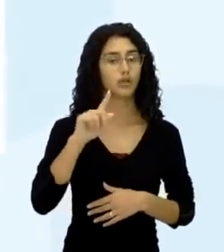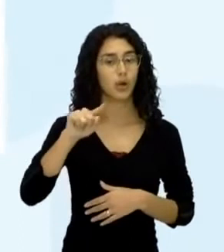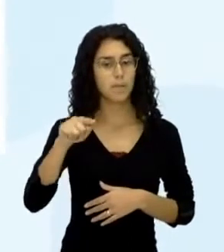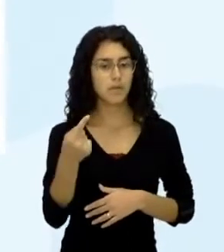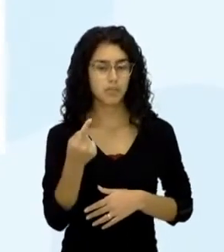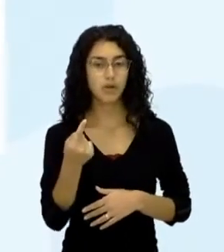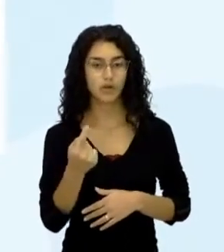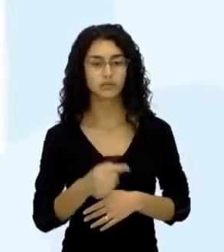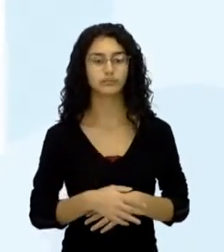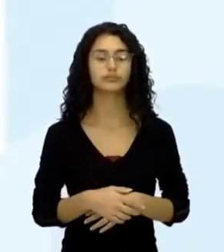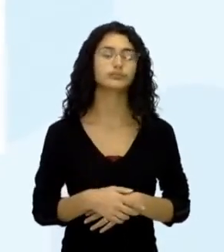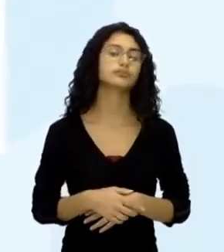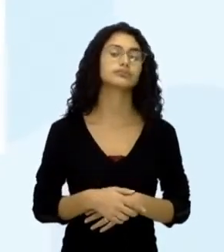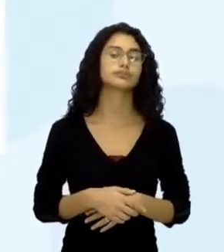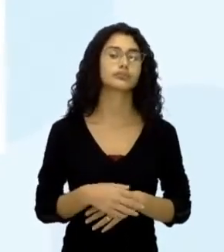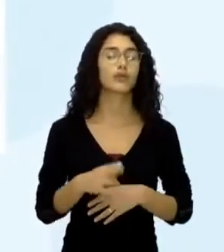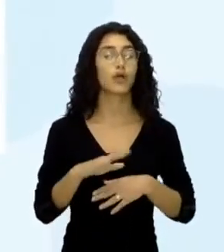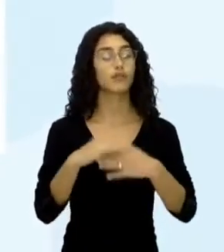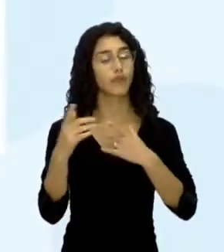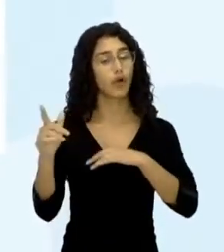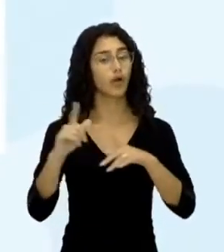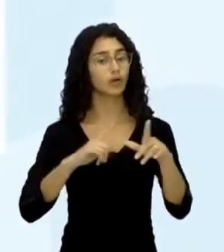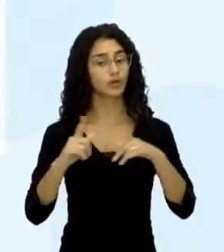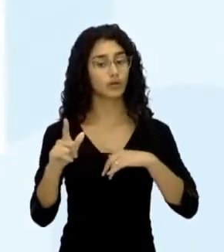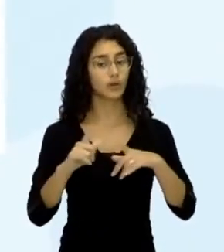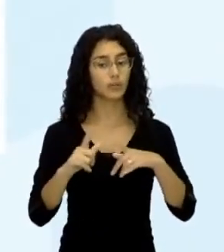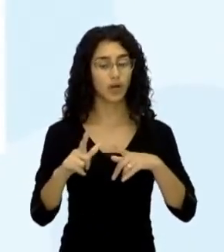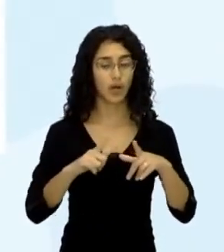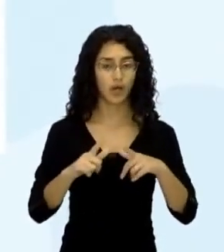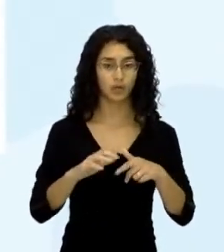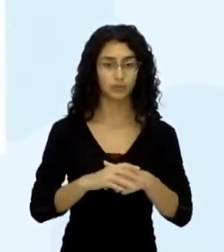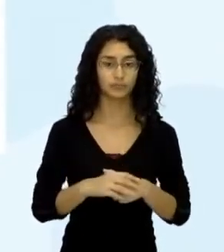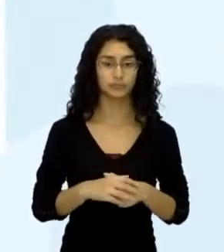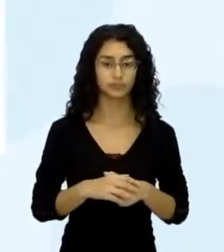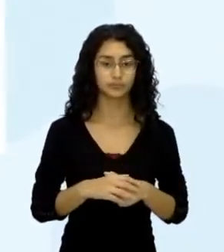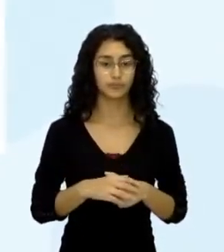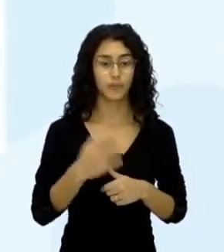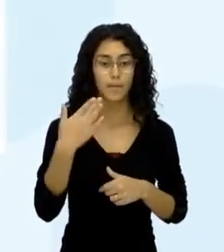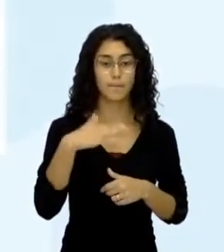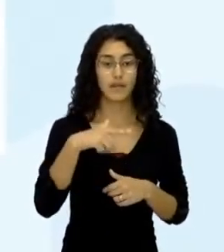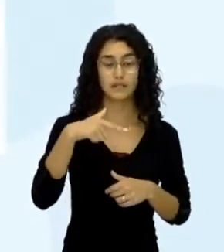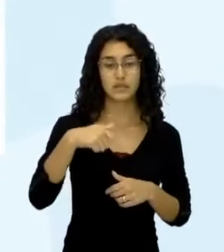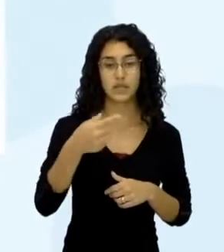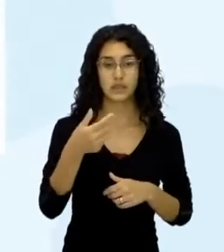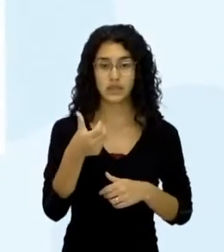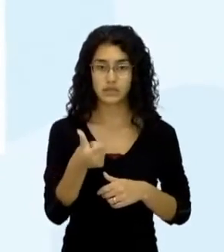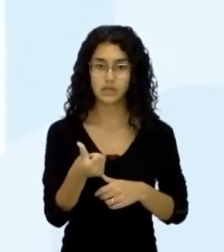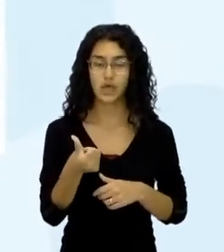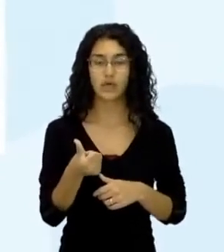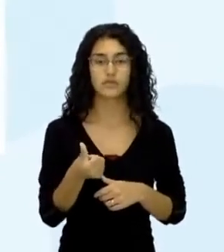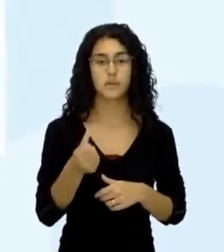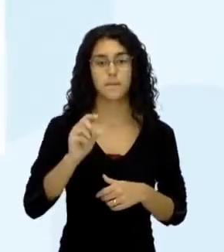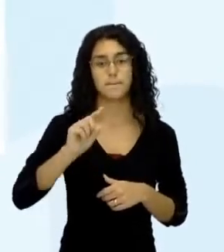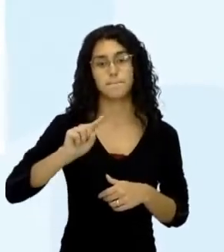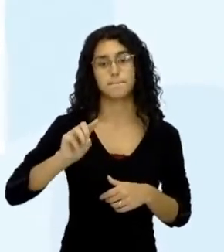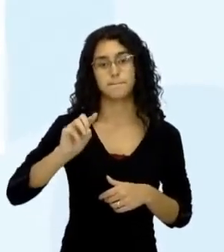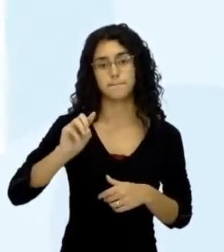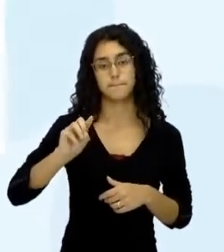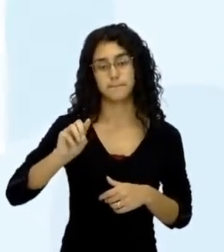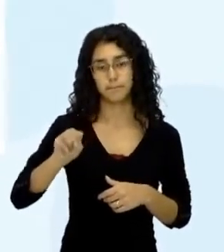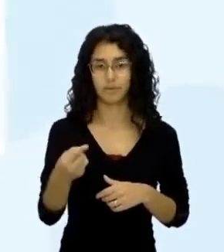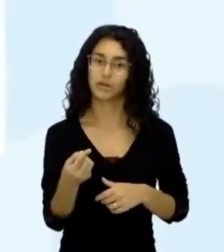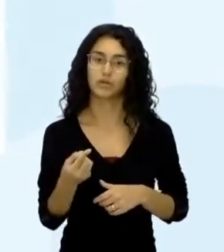milhões de pessoas. Né? Fora da força de trabalho, olha só, mais de 76 milhões de pessoas.